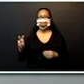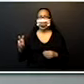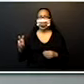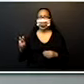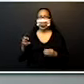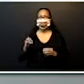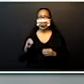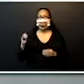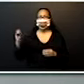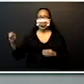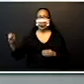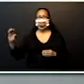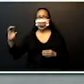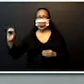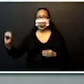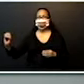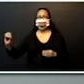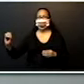ó.